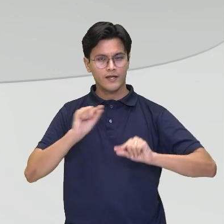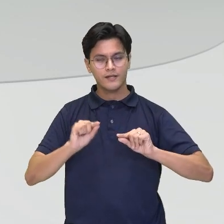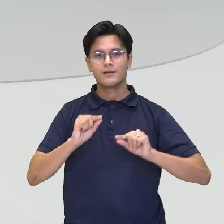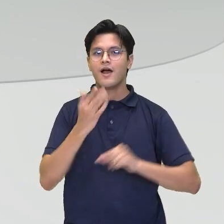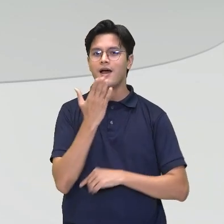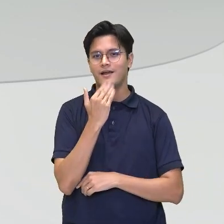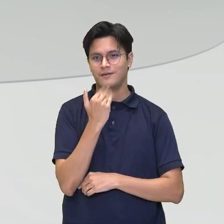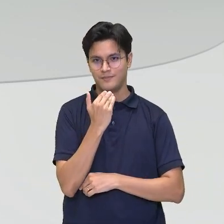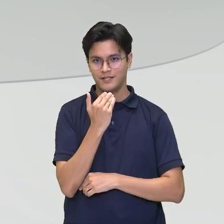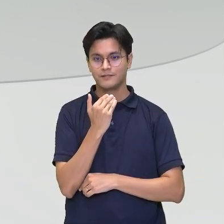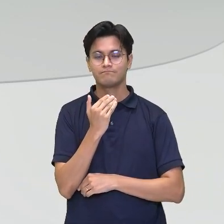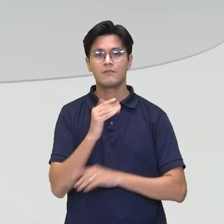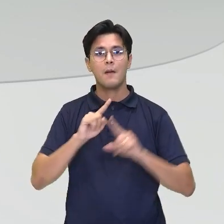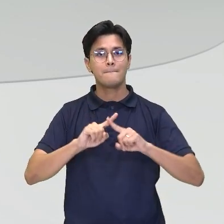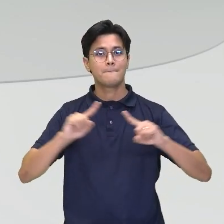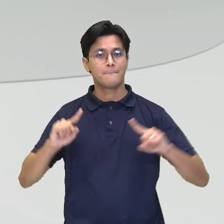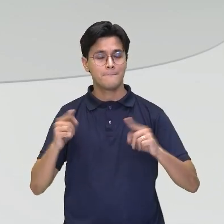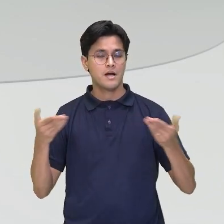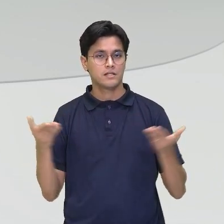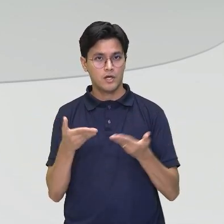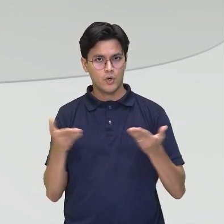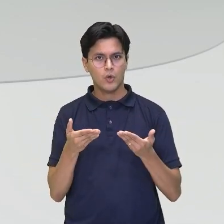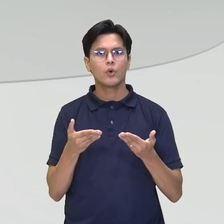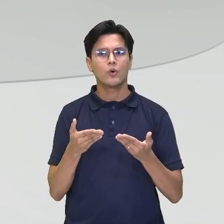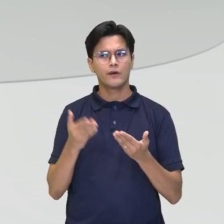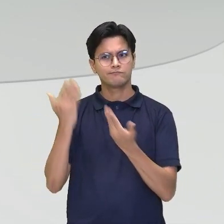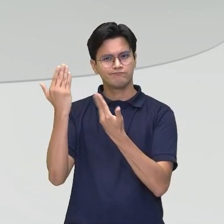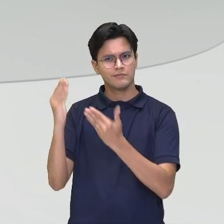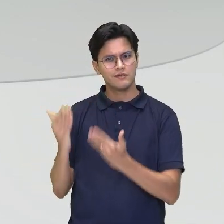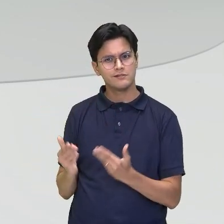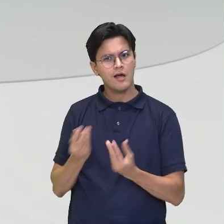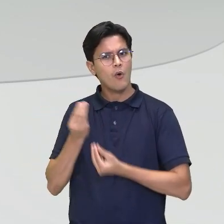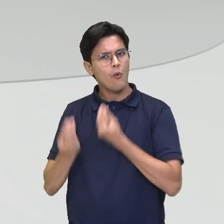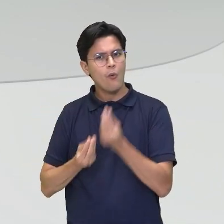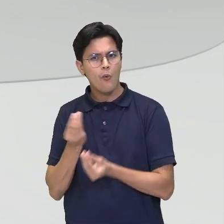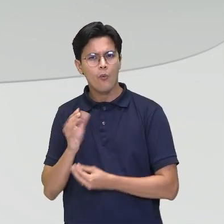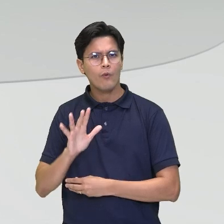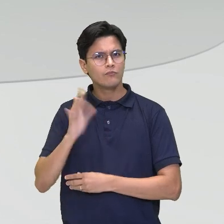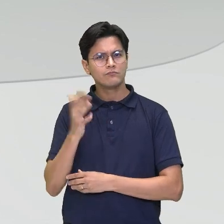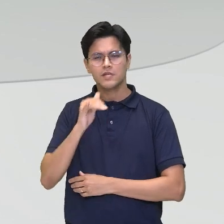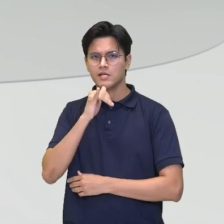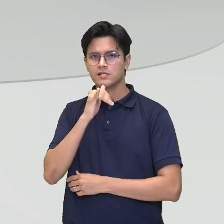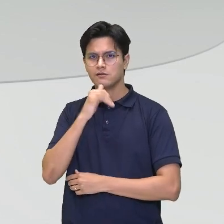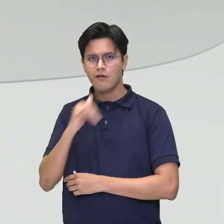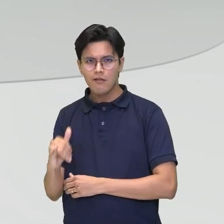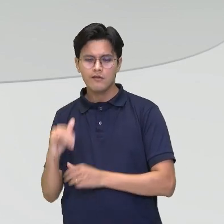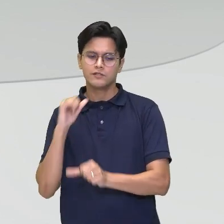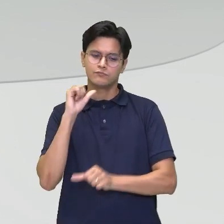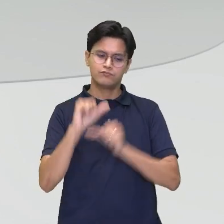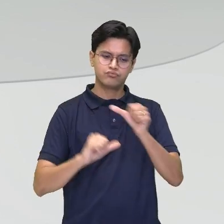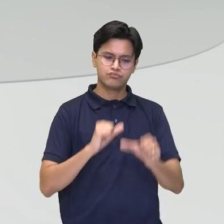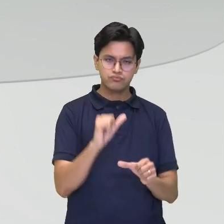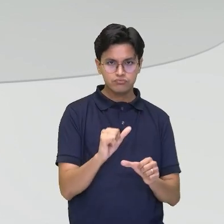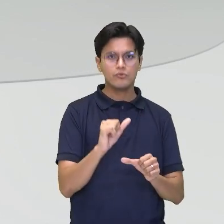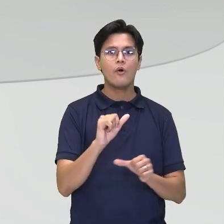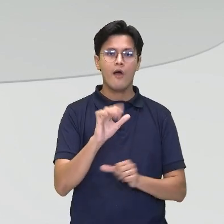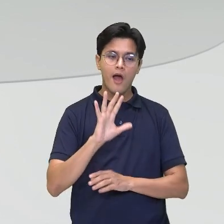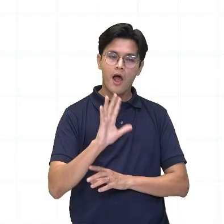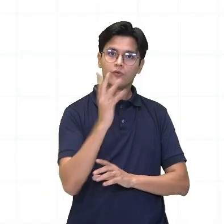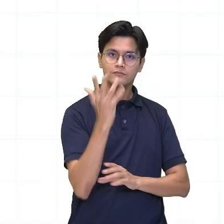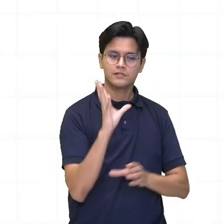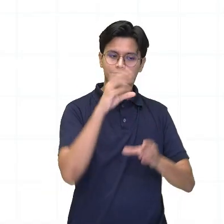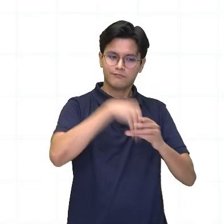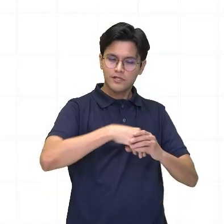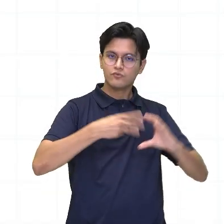vamos analisar aí essa transformação de energia que ela ocorre lá dentro das nossas células. Então observe